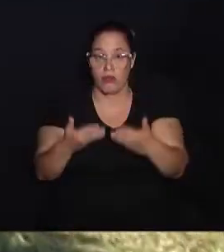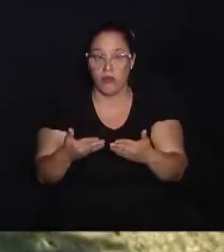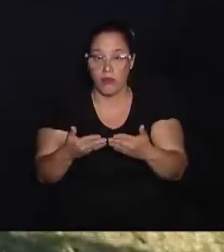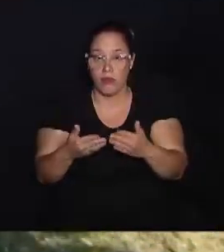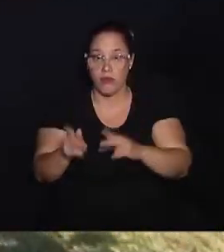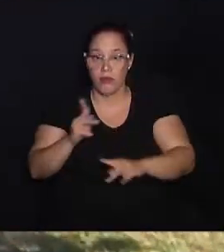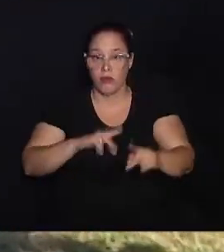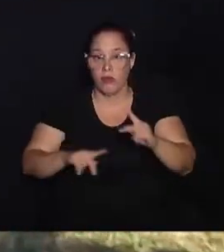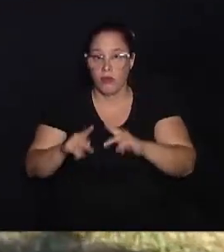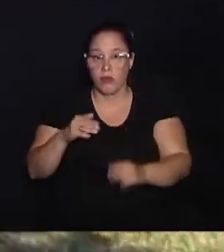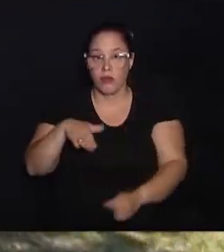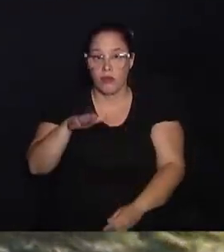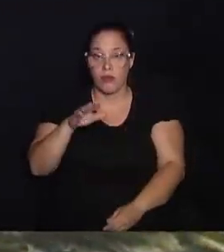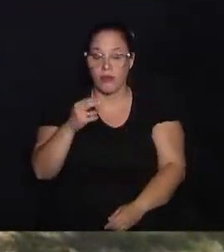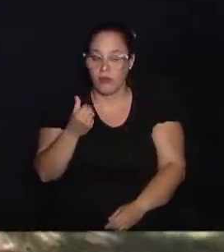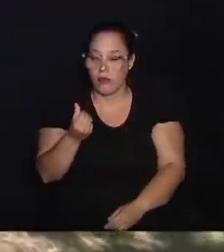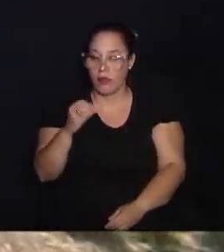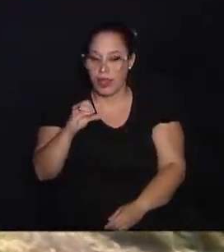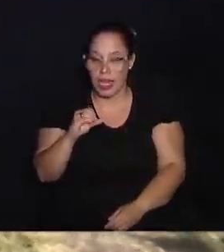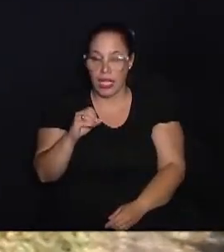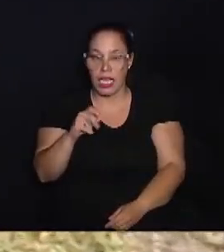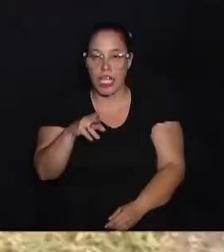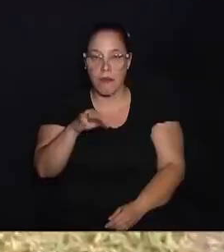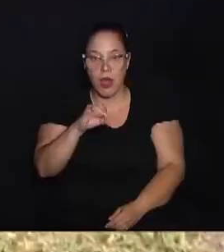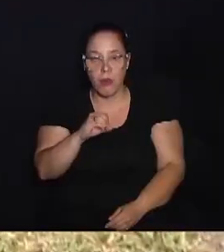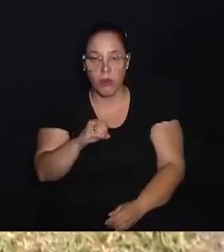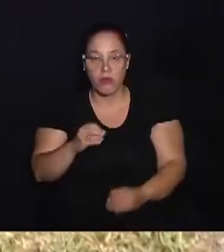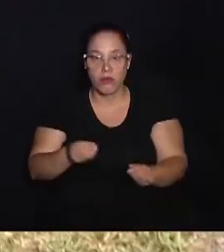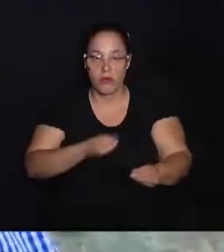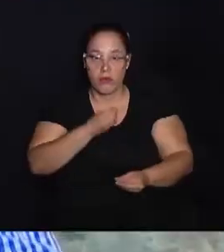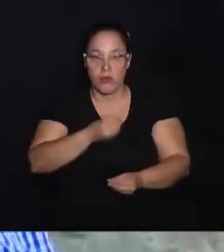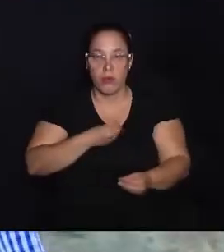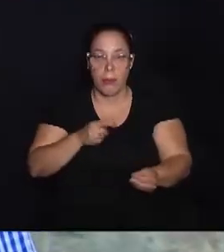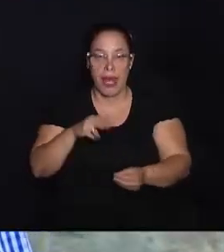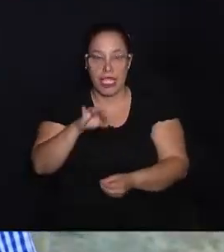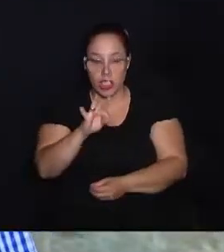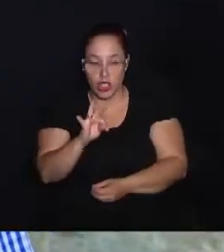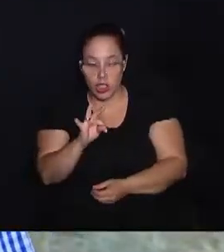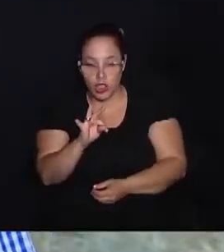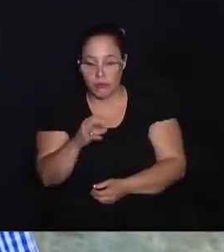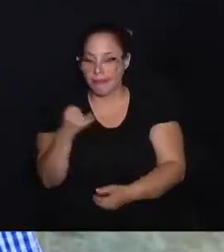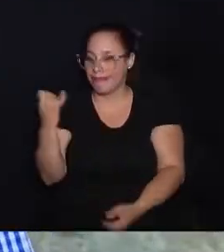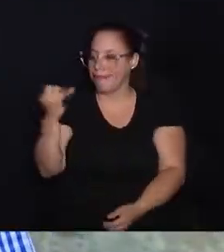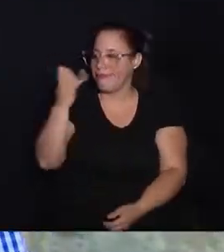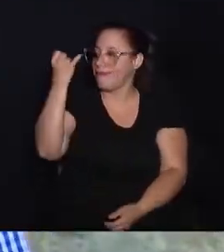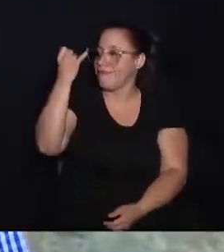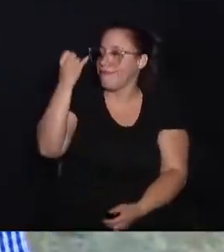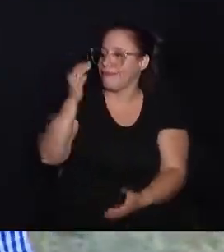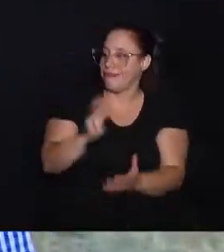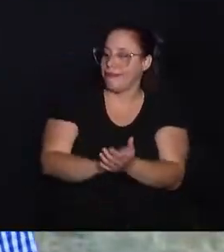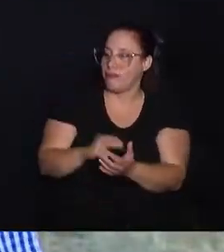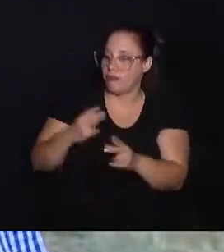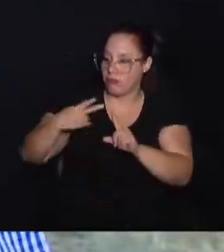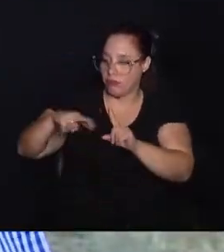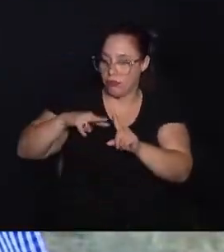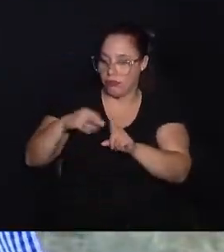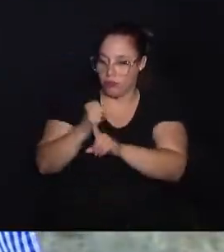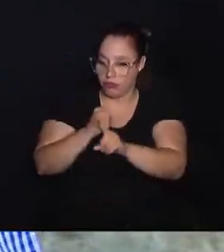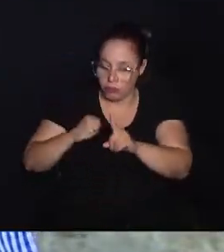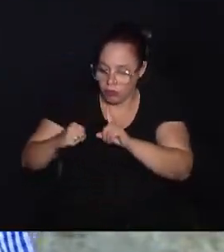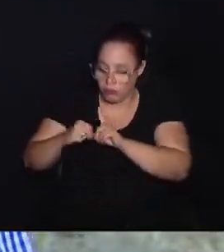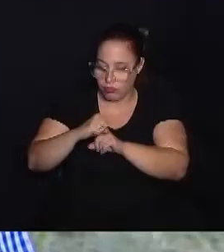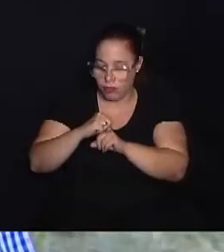vigor foram disponibilizados à população mais de 10 equipamentos de convivência Pet é muito